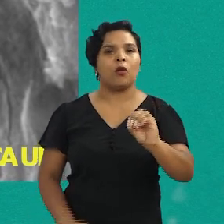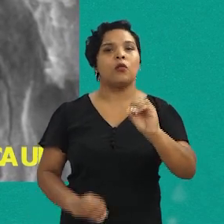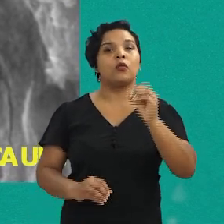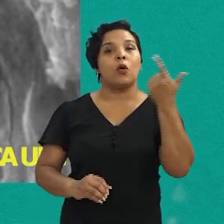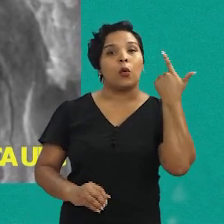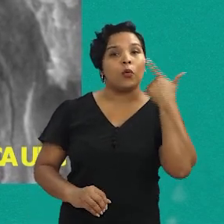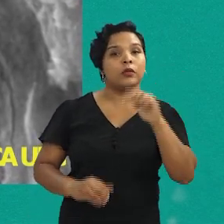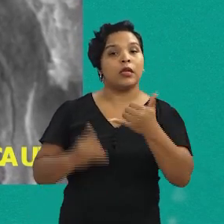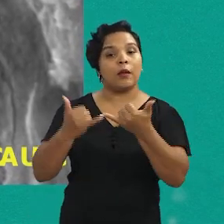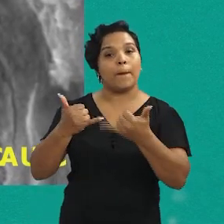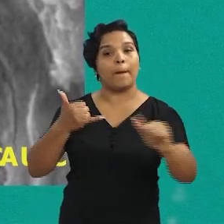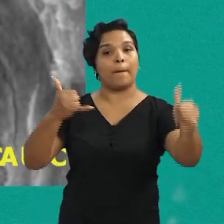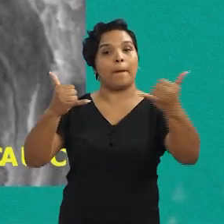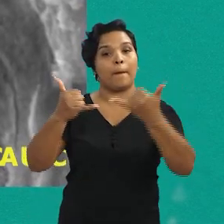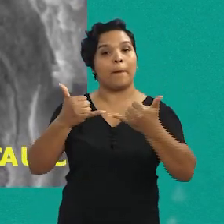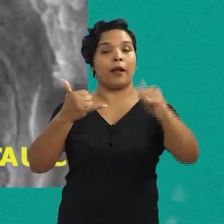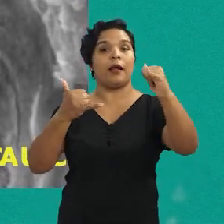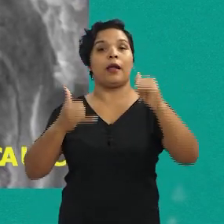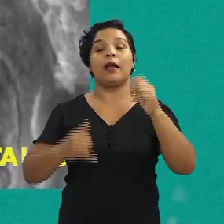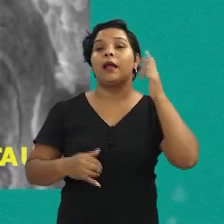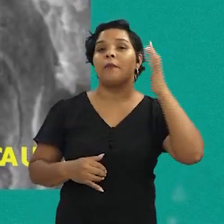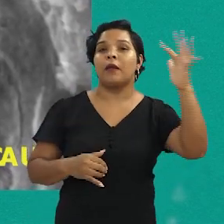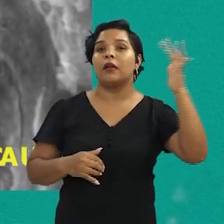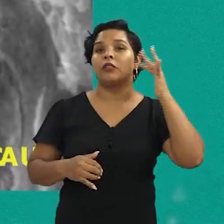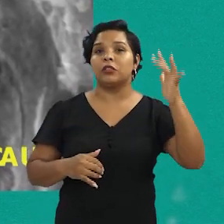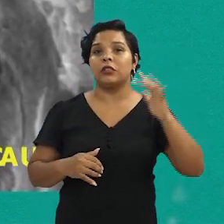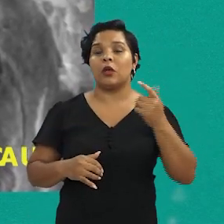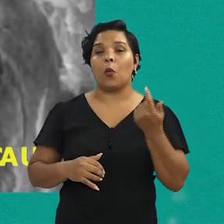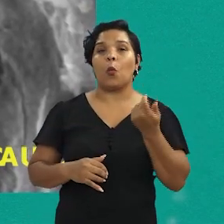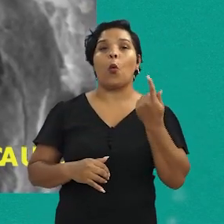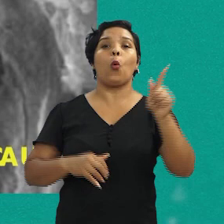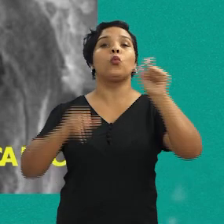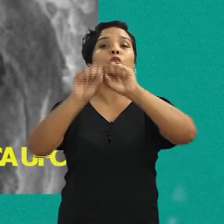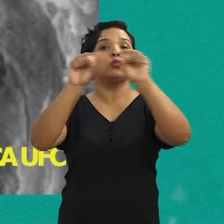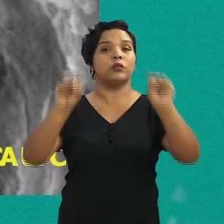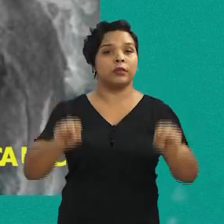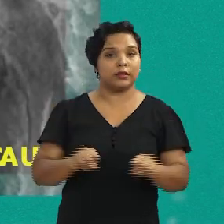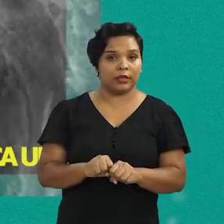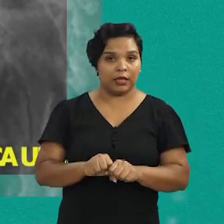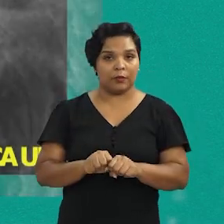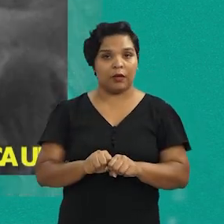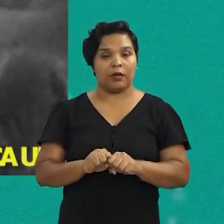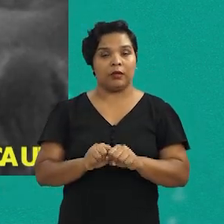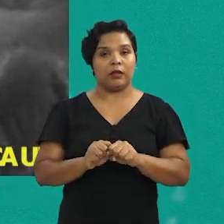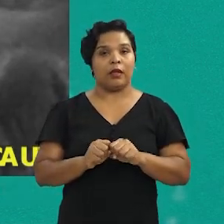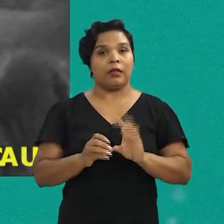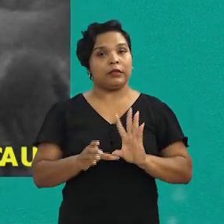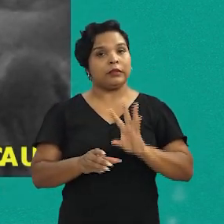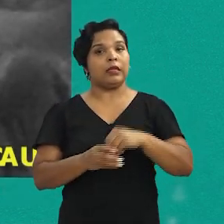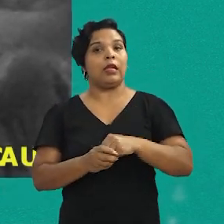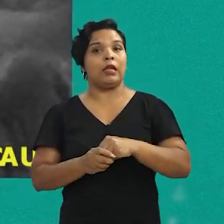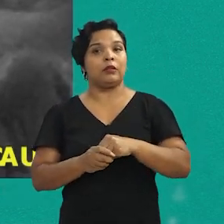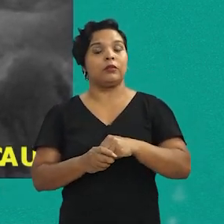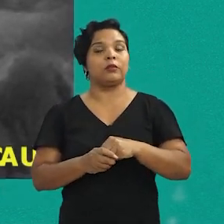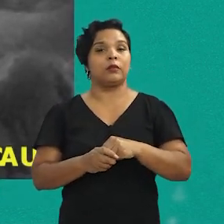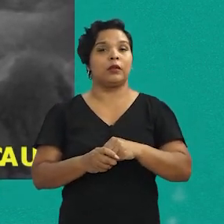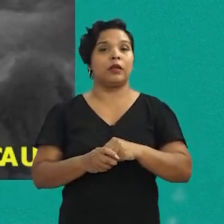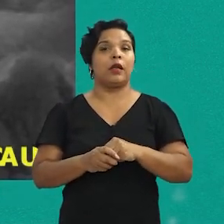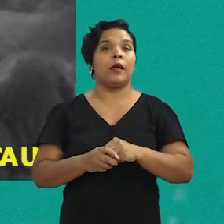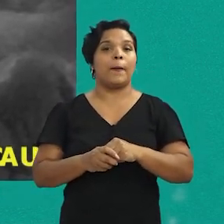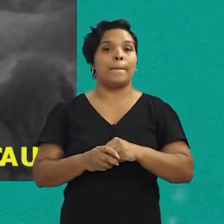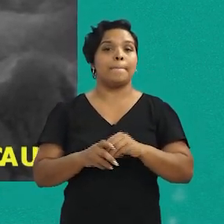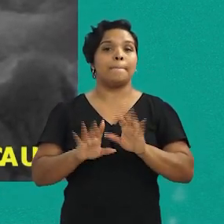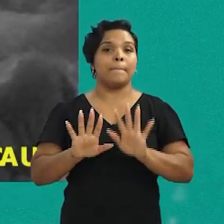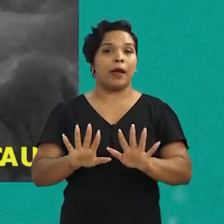corrente elétrica de uma para outra. Então você imagina que seria um sistema em que elas estão imersas, né? Elas fazem parte